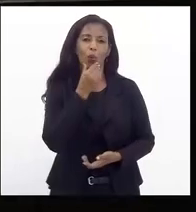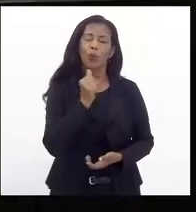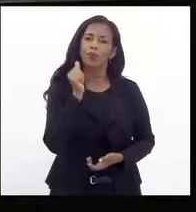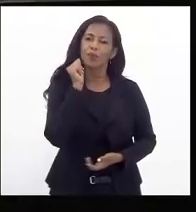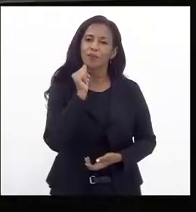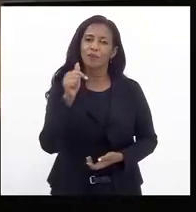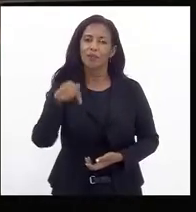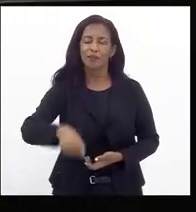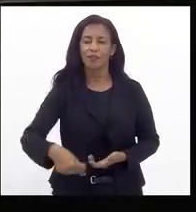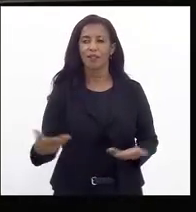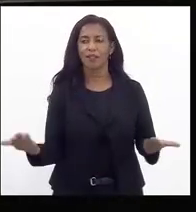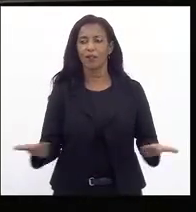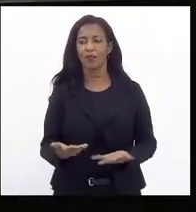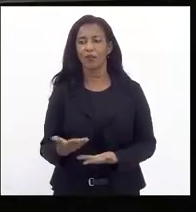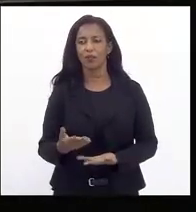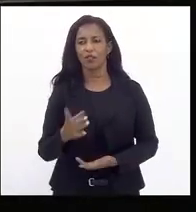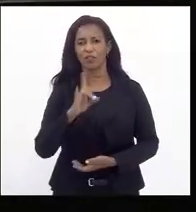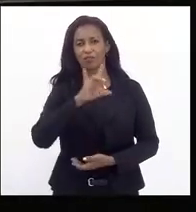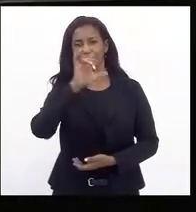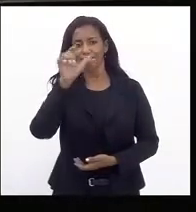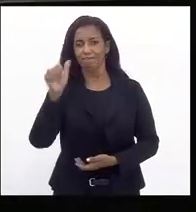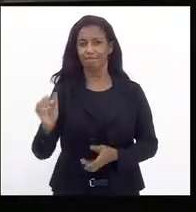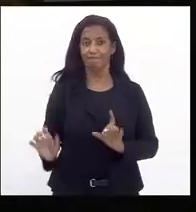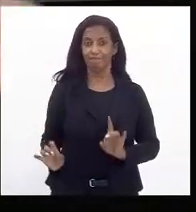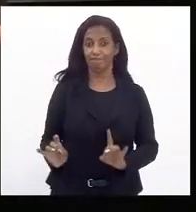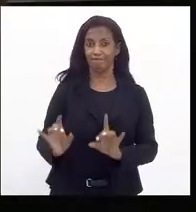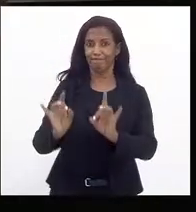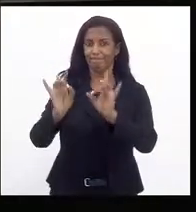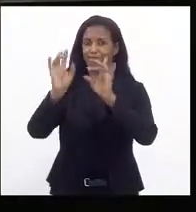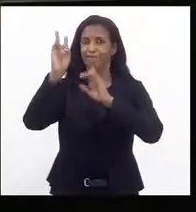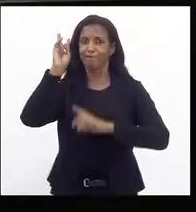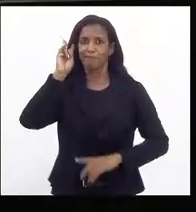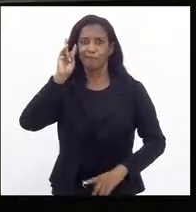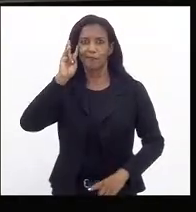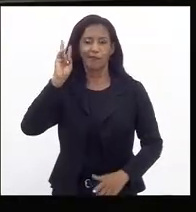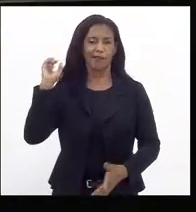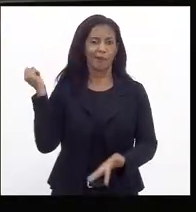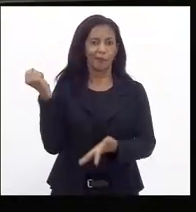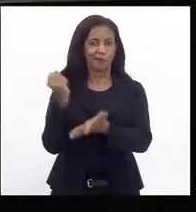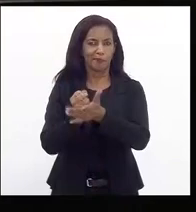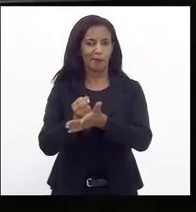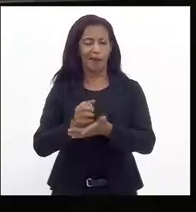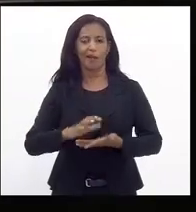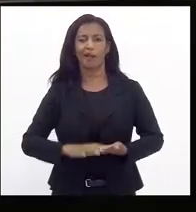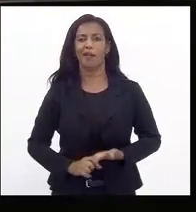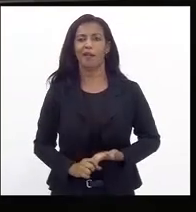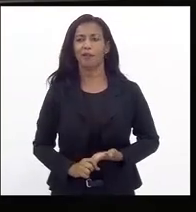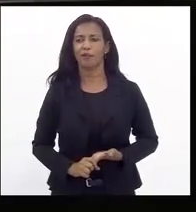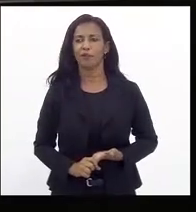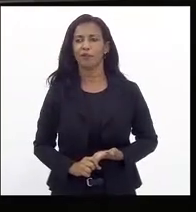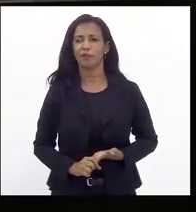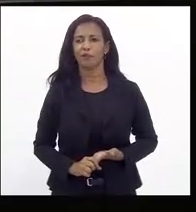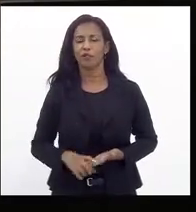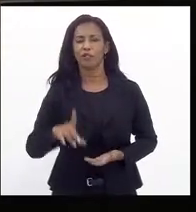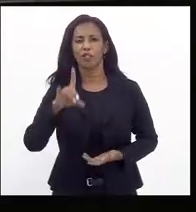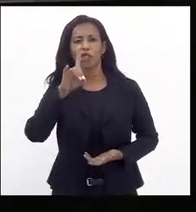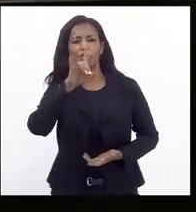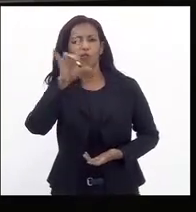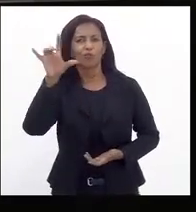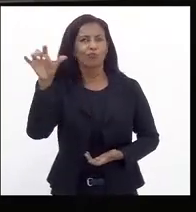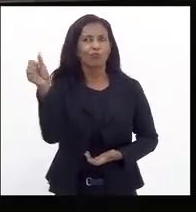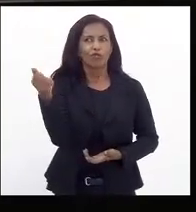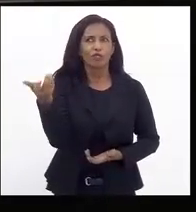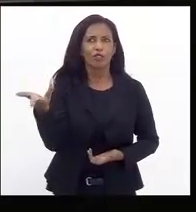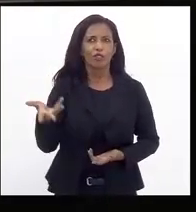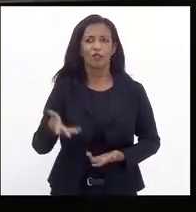servidoras aqui hoje nesse dia histórico decisivo um dia extremamente